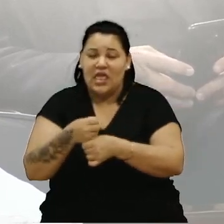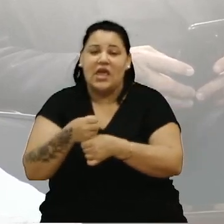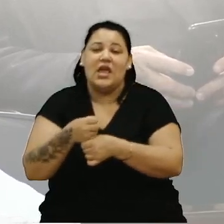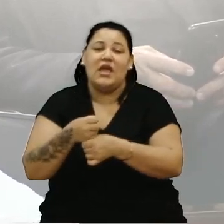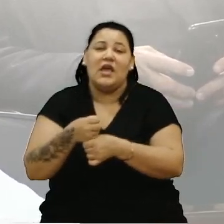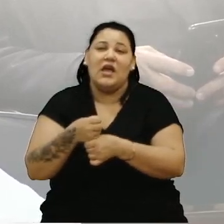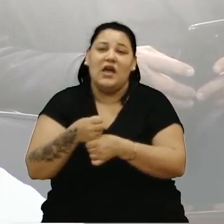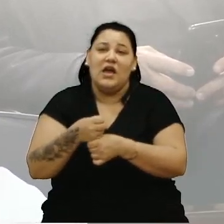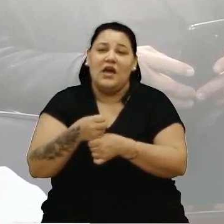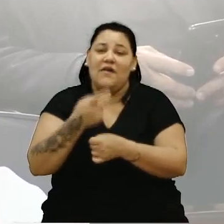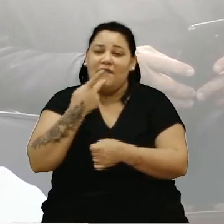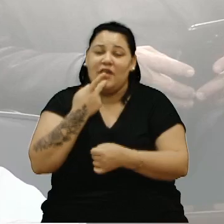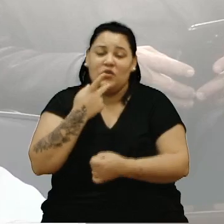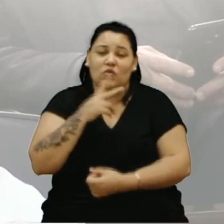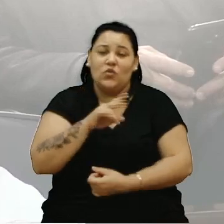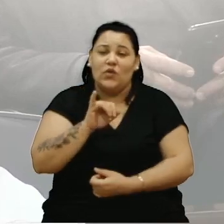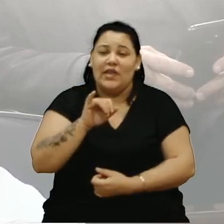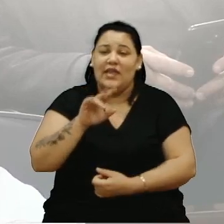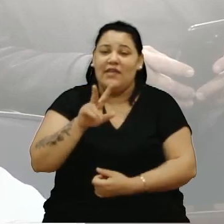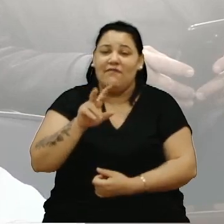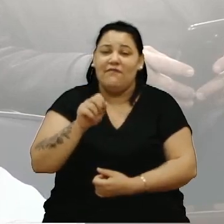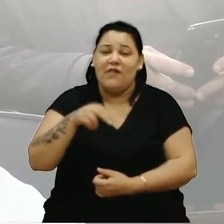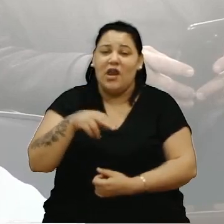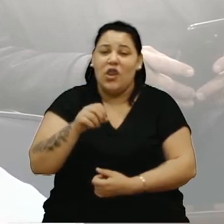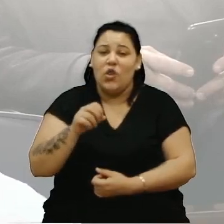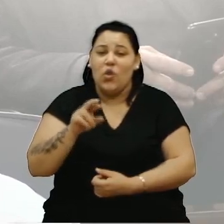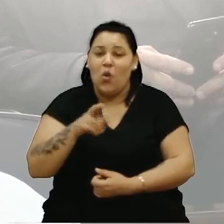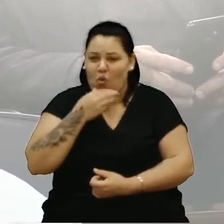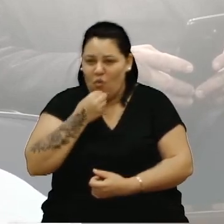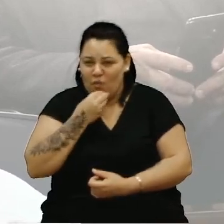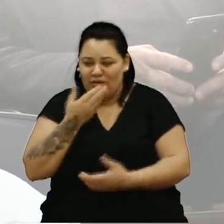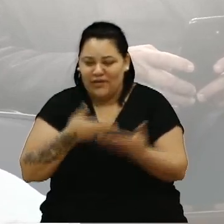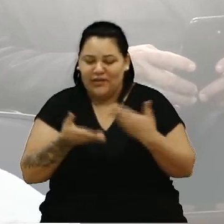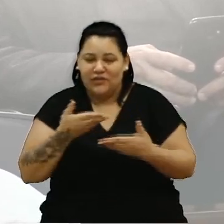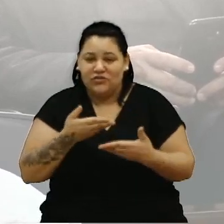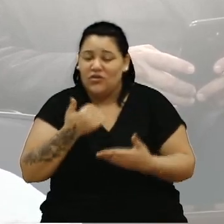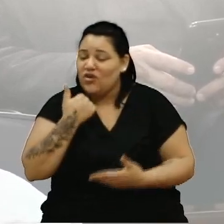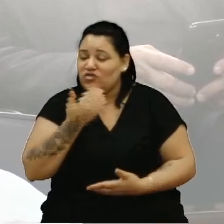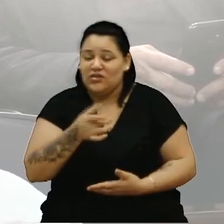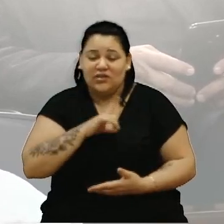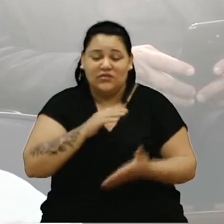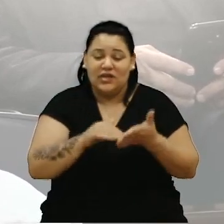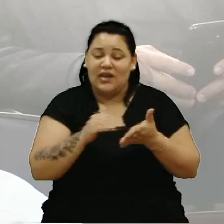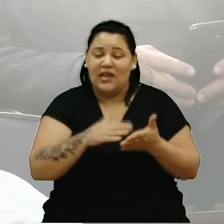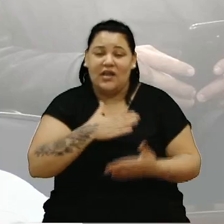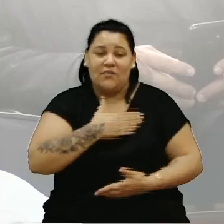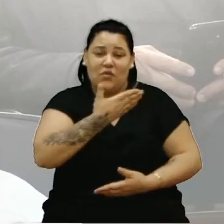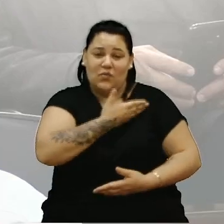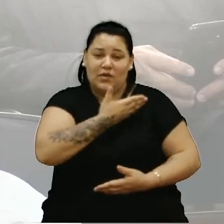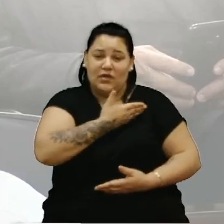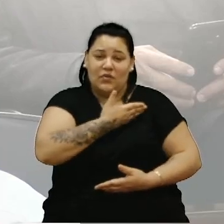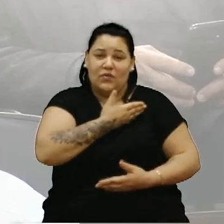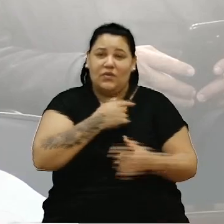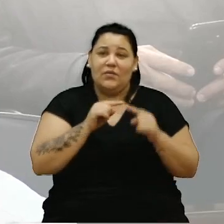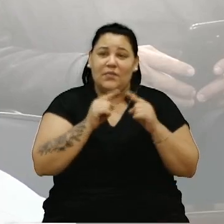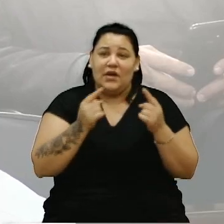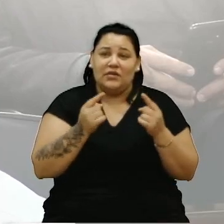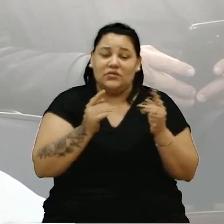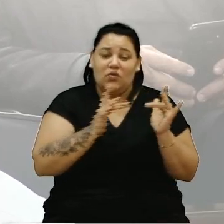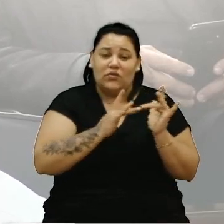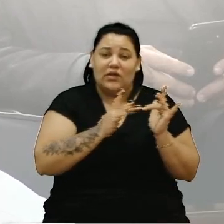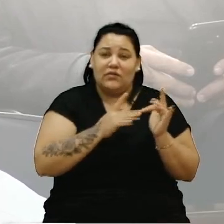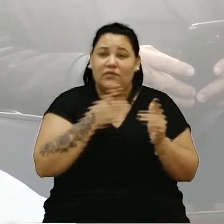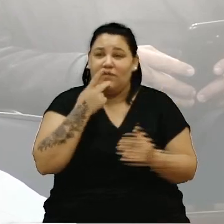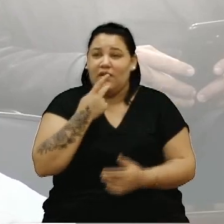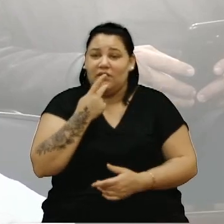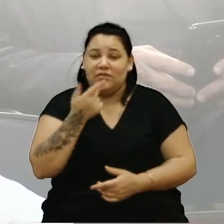excelente, entre tantos outros servidores que nos atendem, não adianta ter um secretário que eu gosto muito, que é meu amigo, mas que quando tu fala com ele só diz não